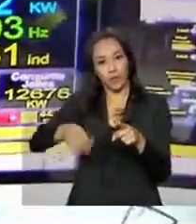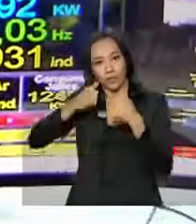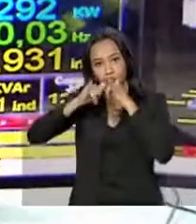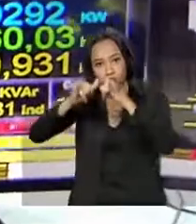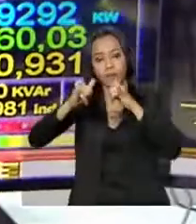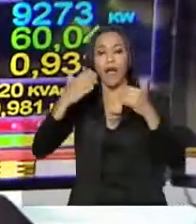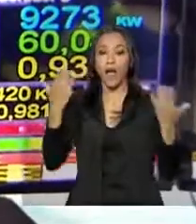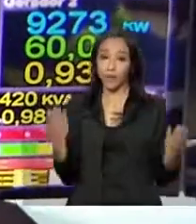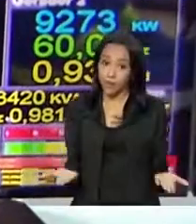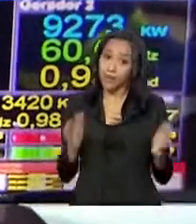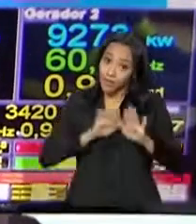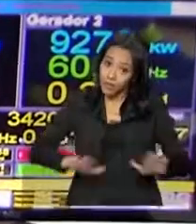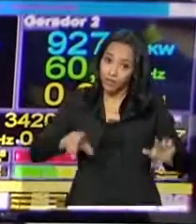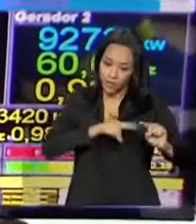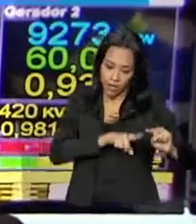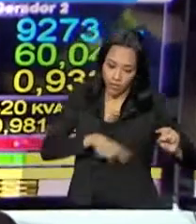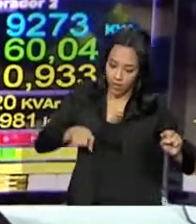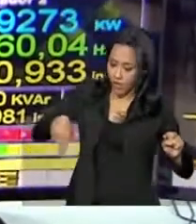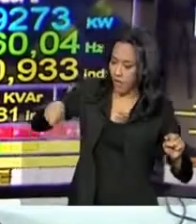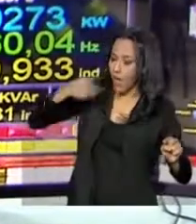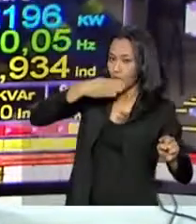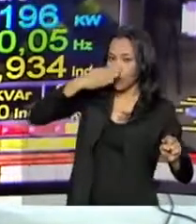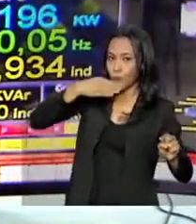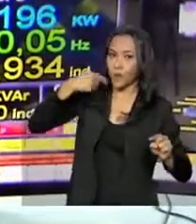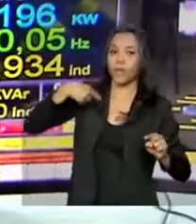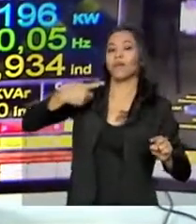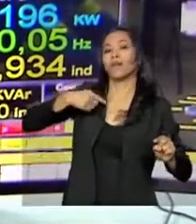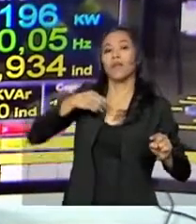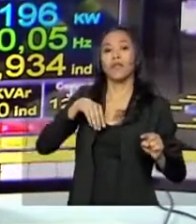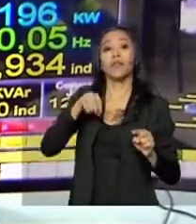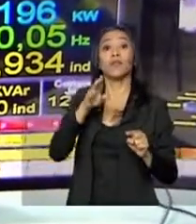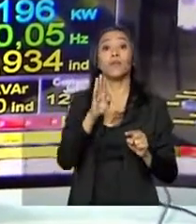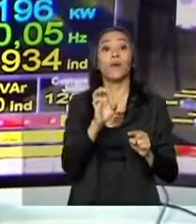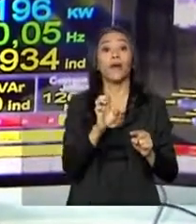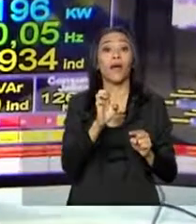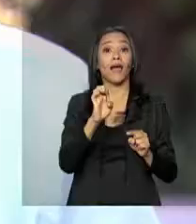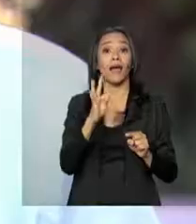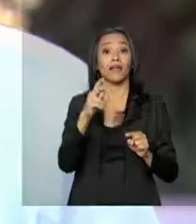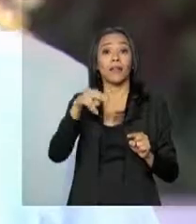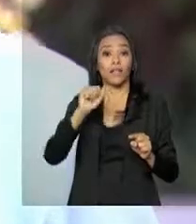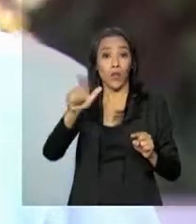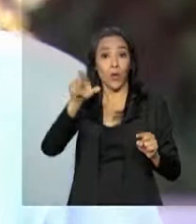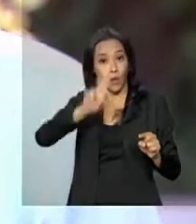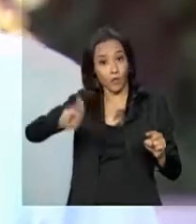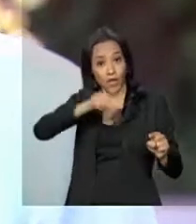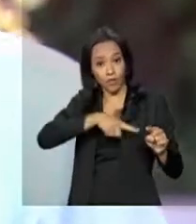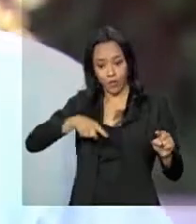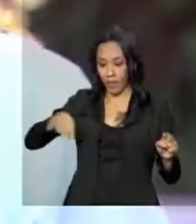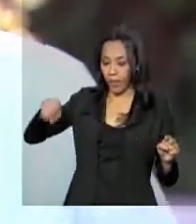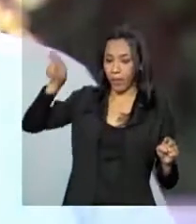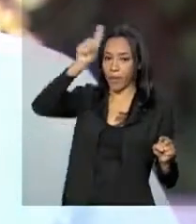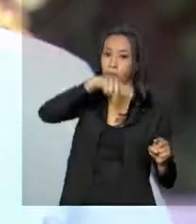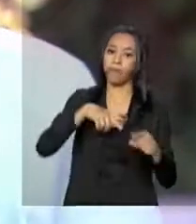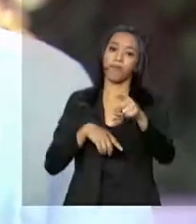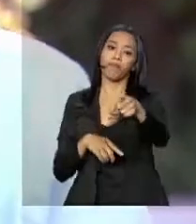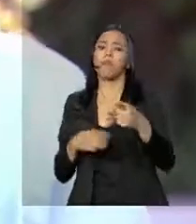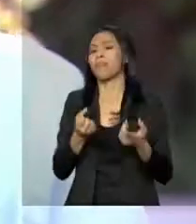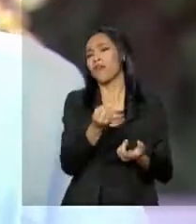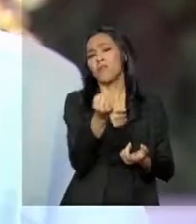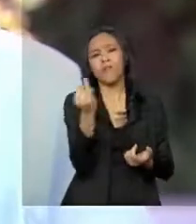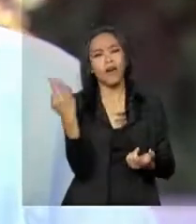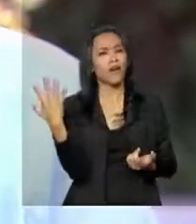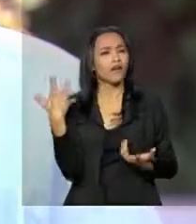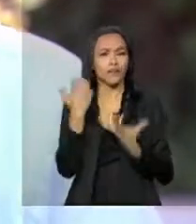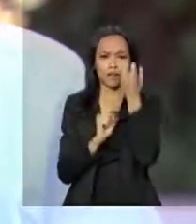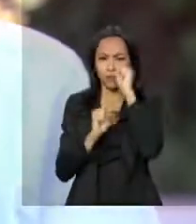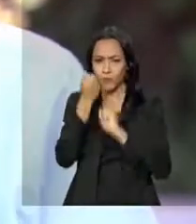ciclo produtivo do etanol e do açúcar é complementado pela geração elétrica. Muitas usinas estão entrando nesse